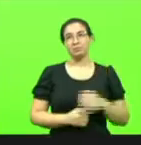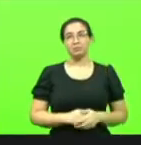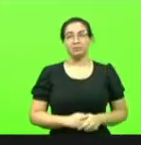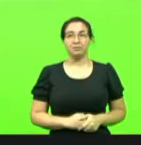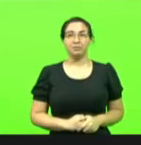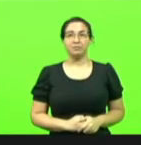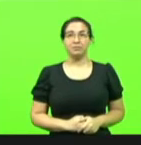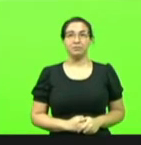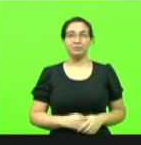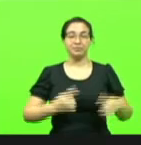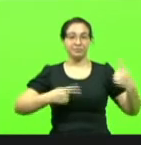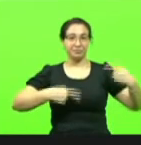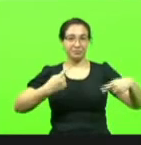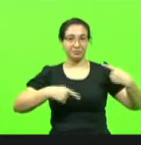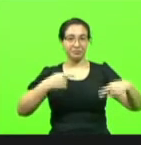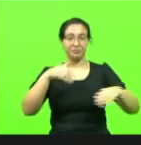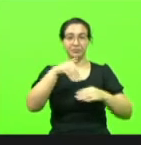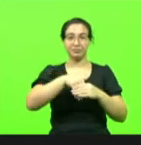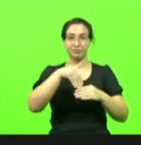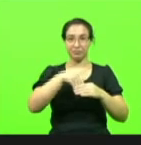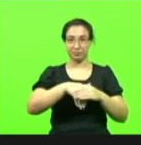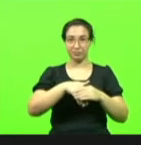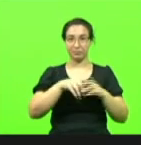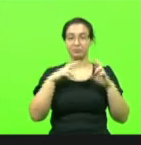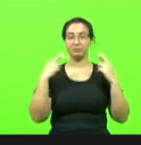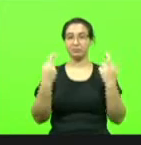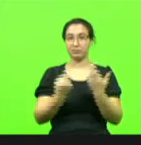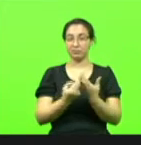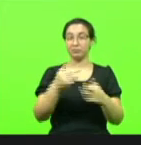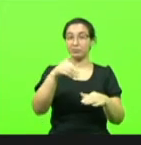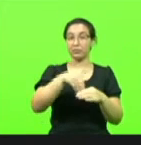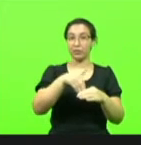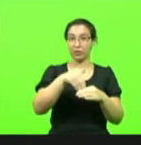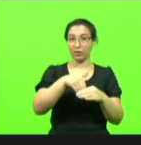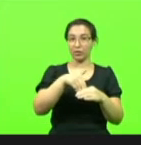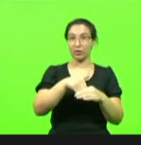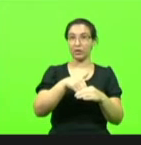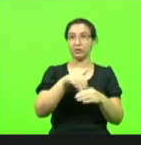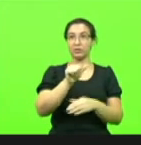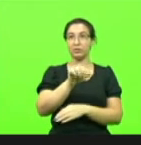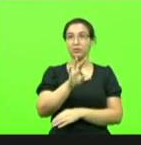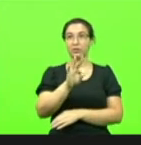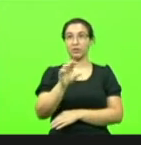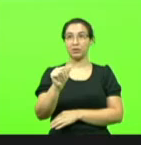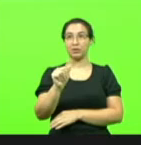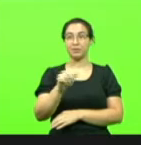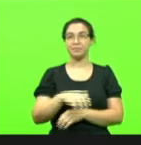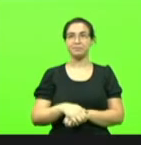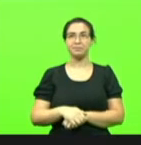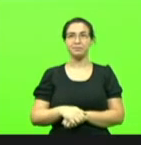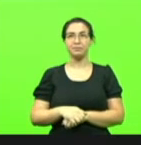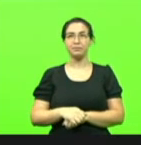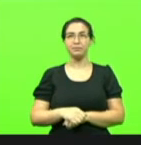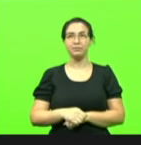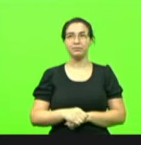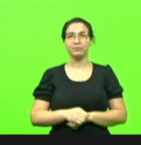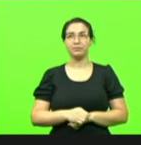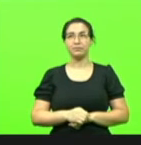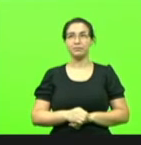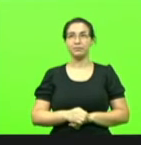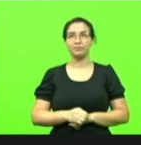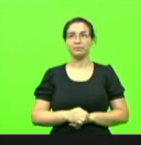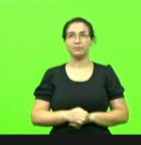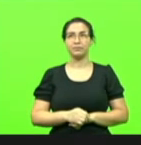em discussão e votação da ata de reunião coloque em votação a ata do o presidente sim